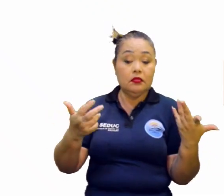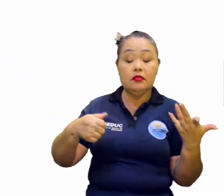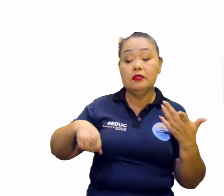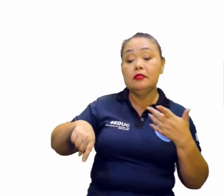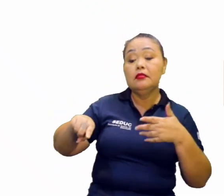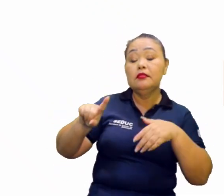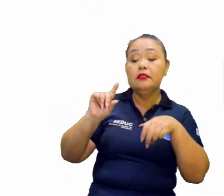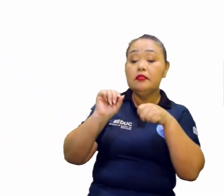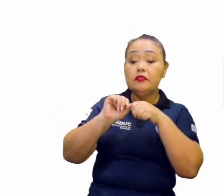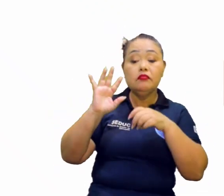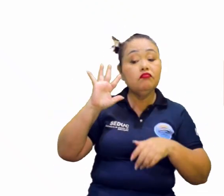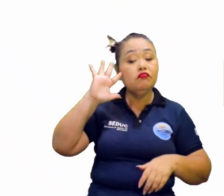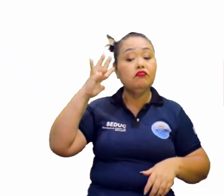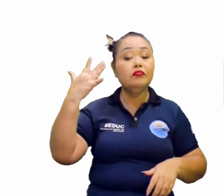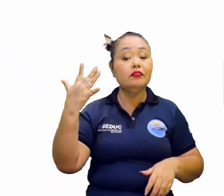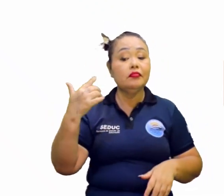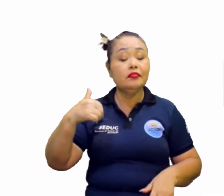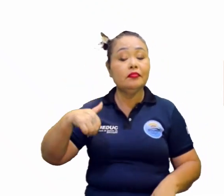resolvendo,